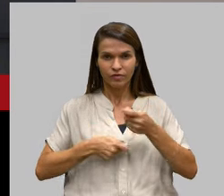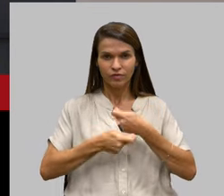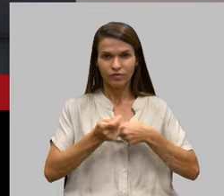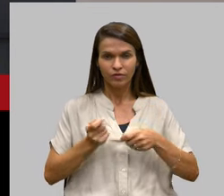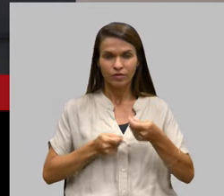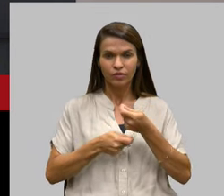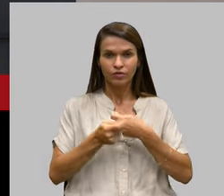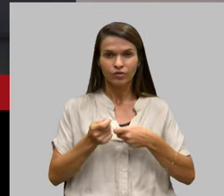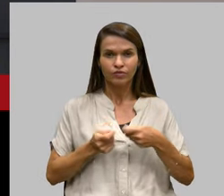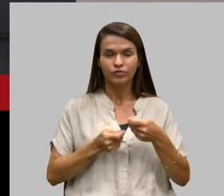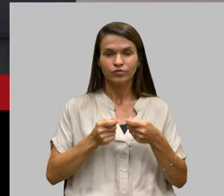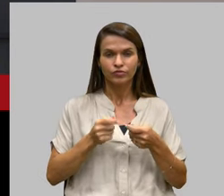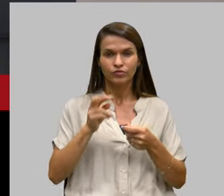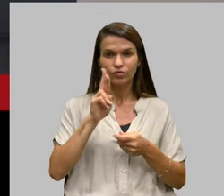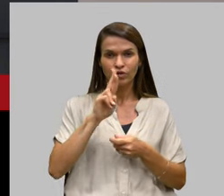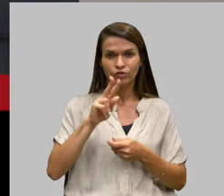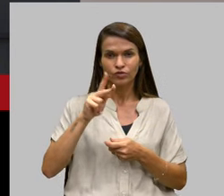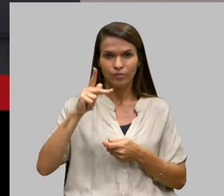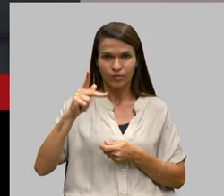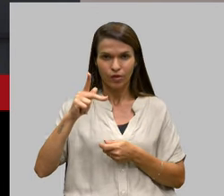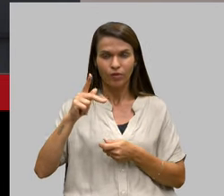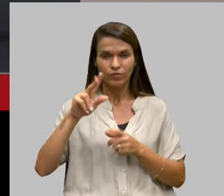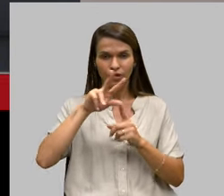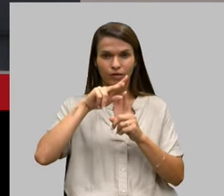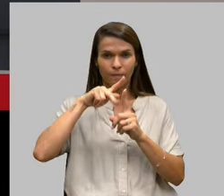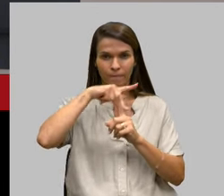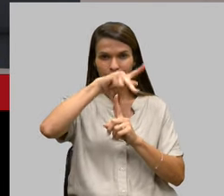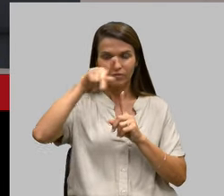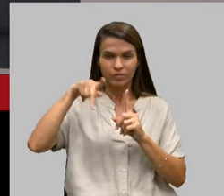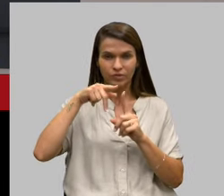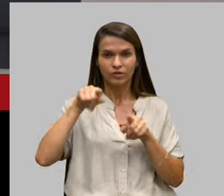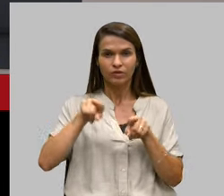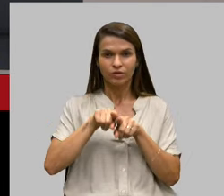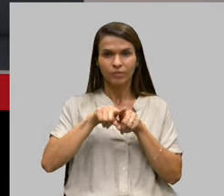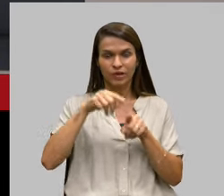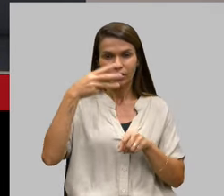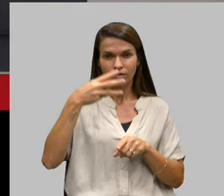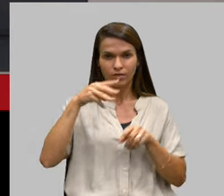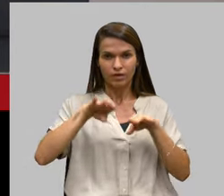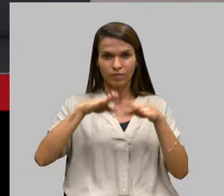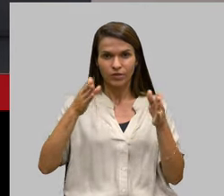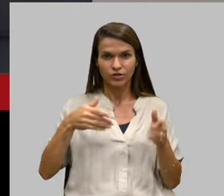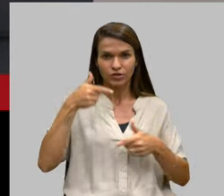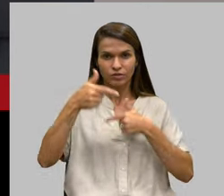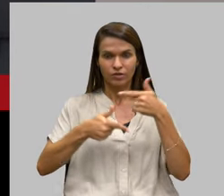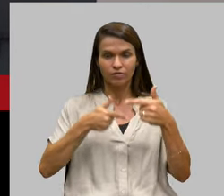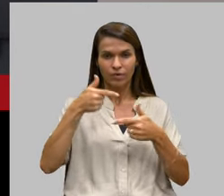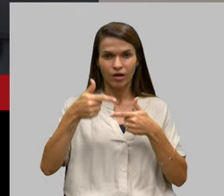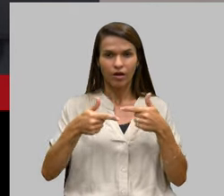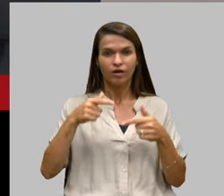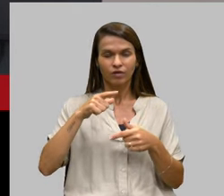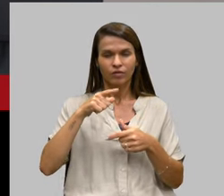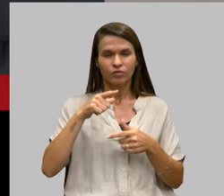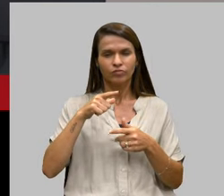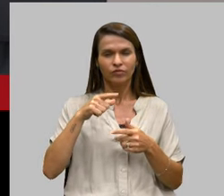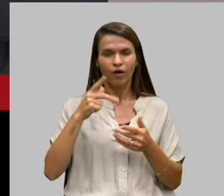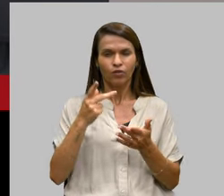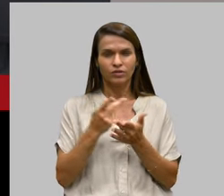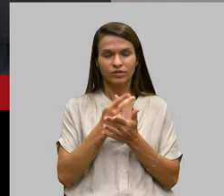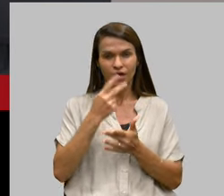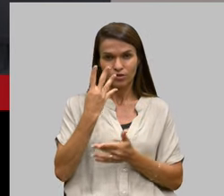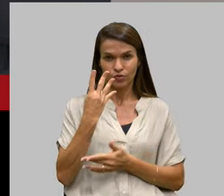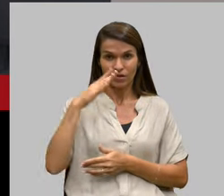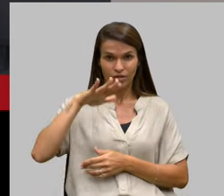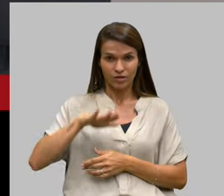dos regimes próprios de previdência e também da terceira mesa de trabalho prevista para as 16 horas que